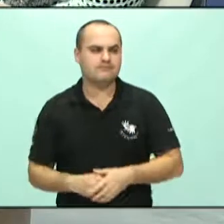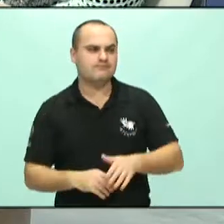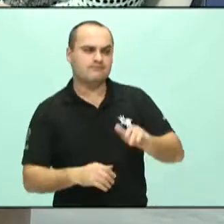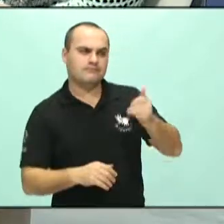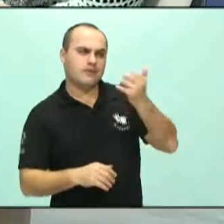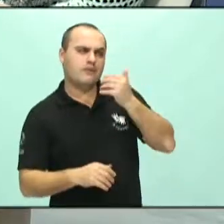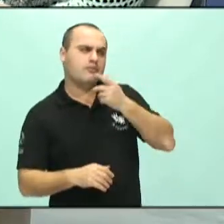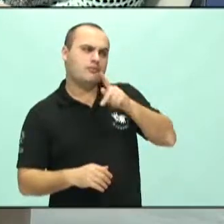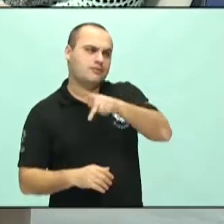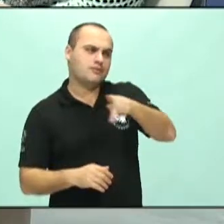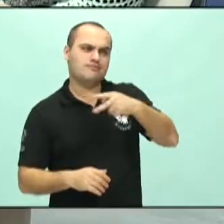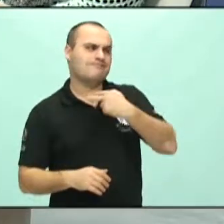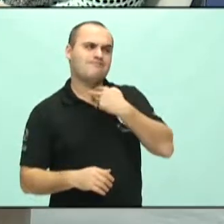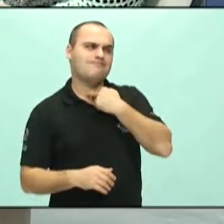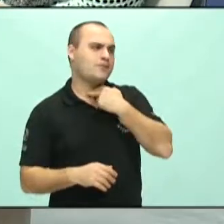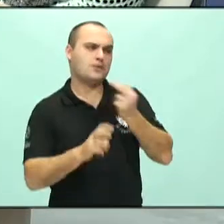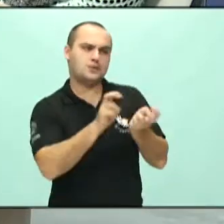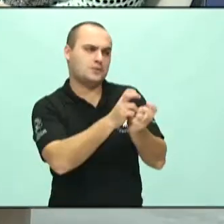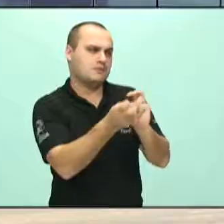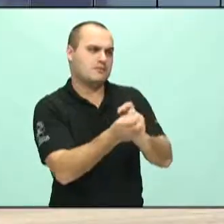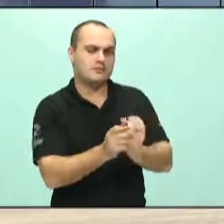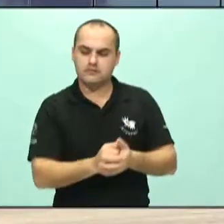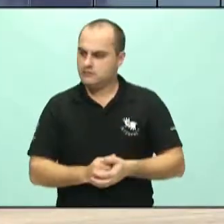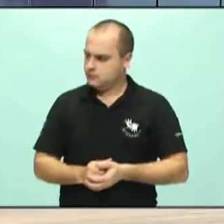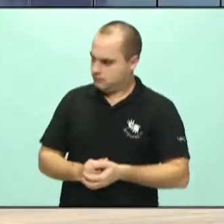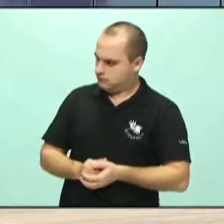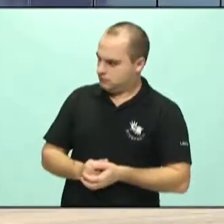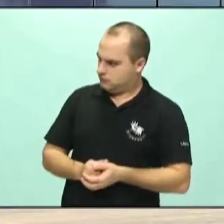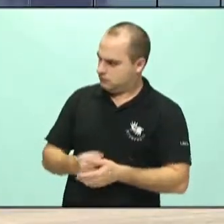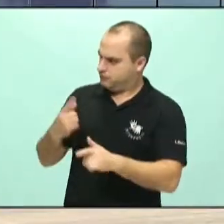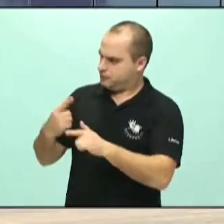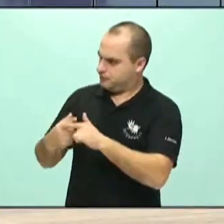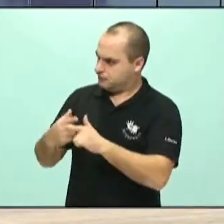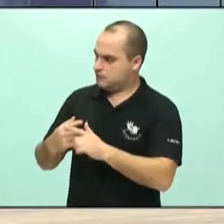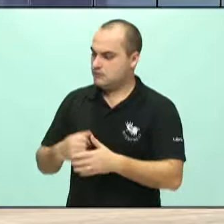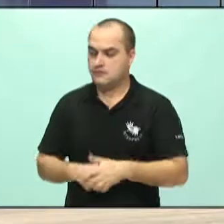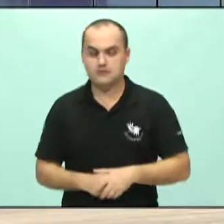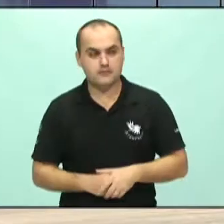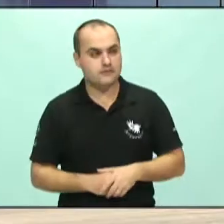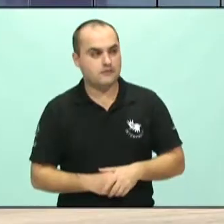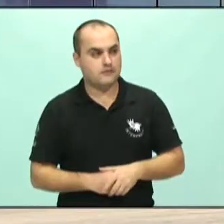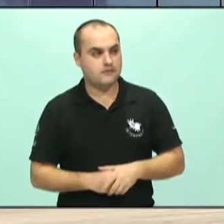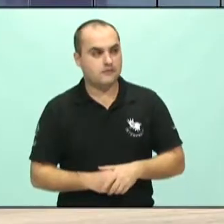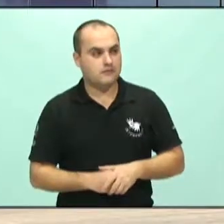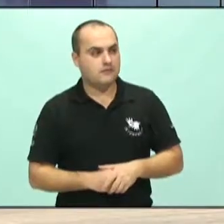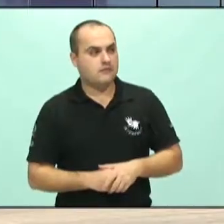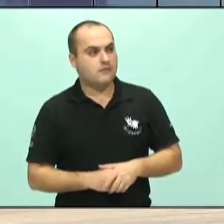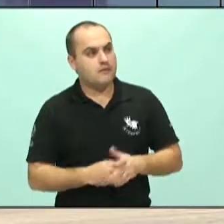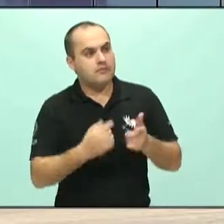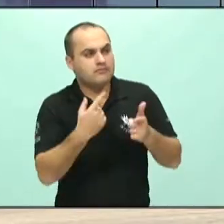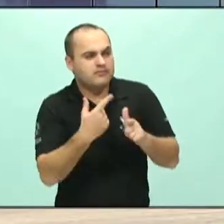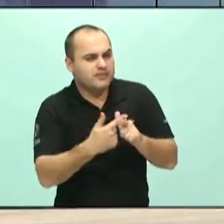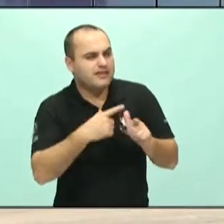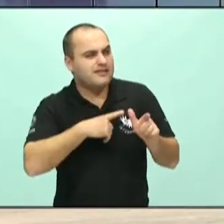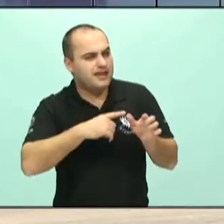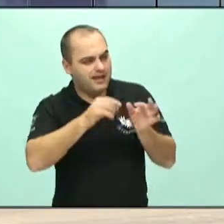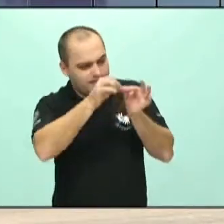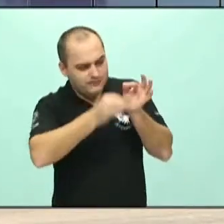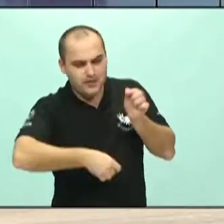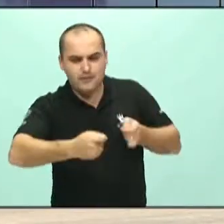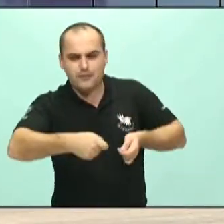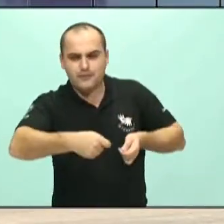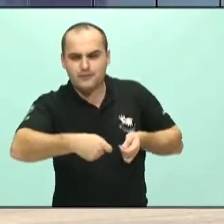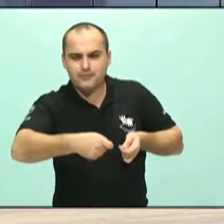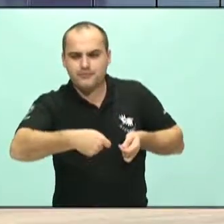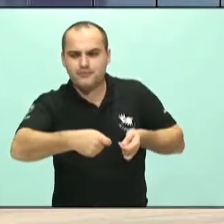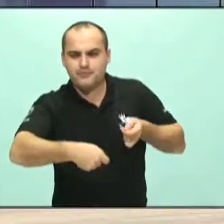poder fazer capoeira. Eu assim, mas por quê? Ah, porque eu não posso fazer porque por causa do berimbau, por causa da parte de